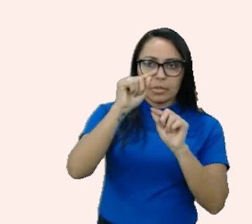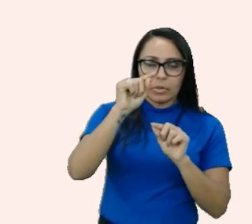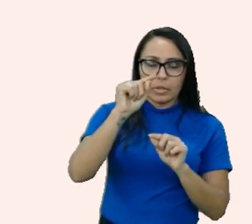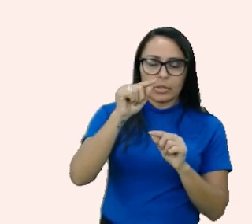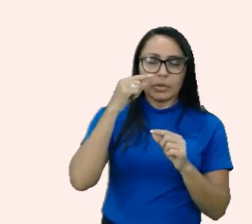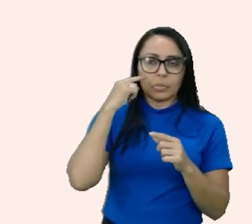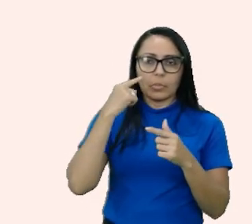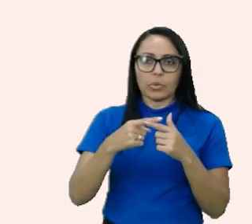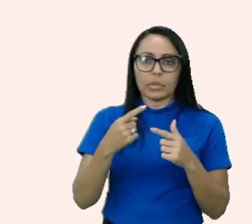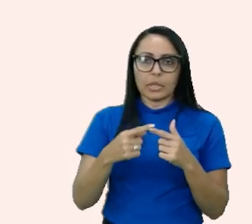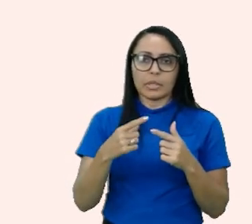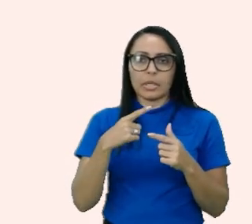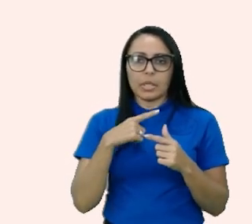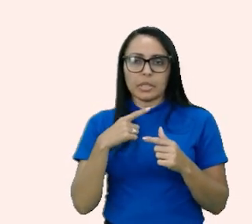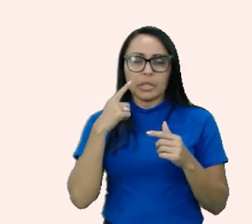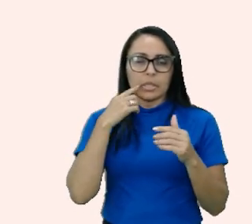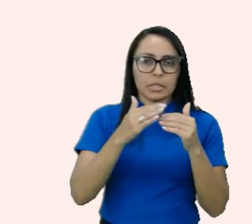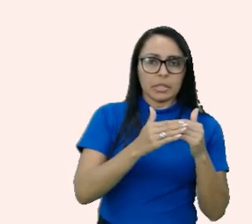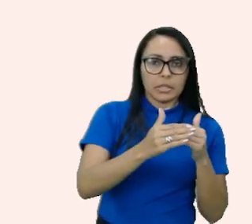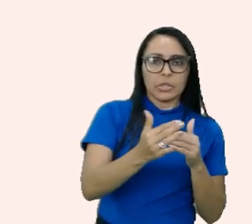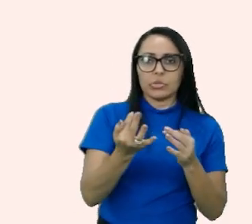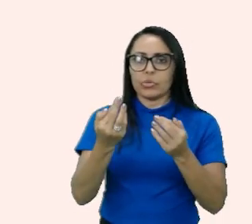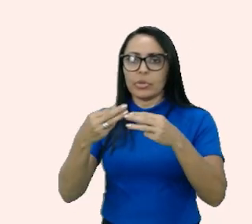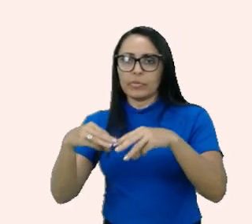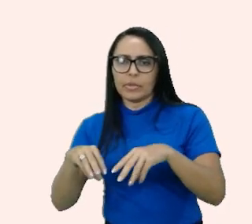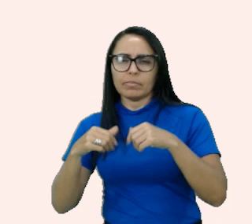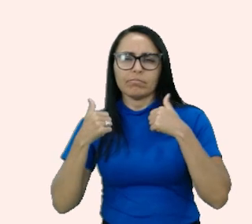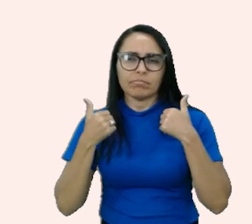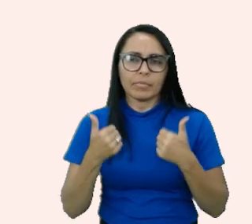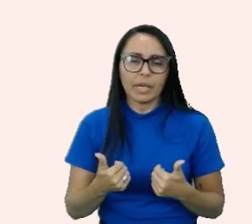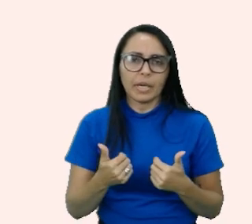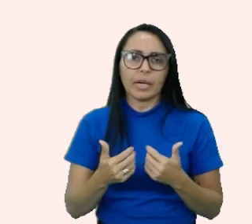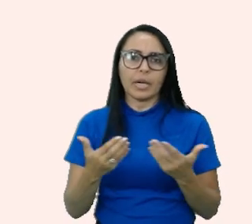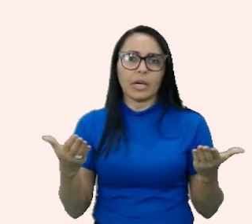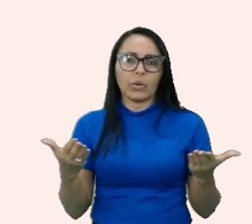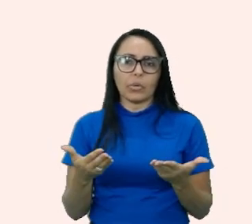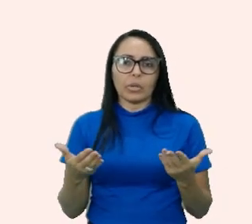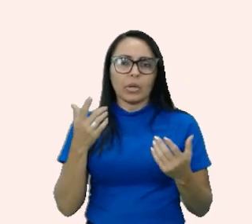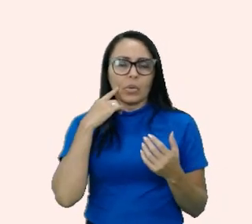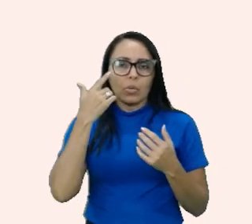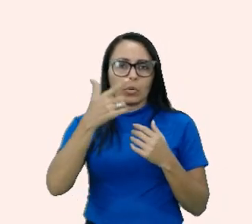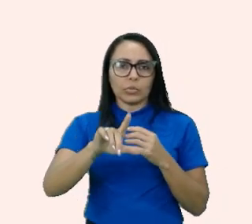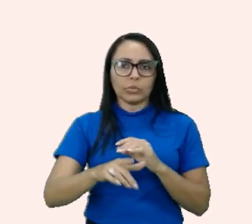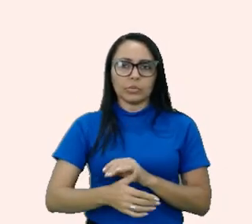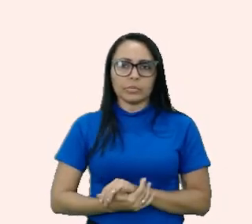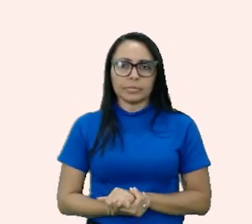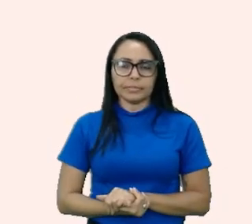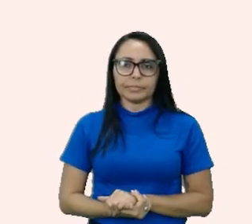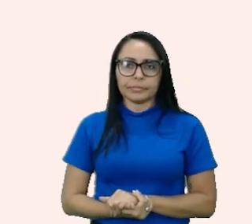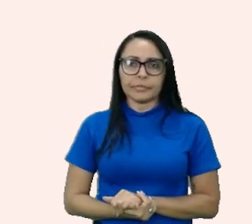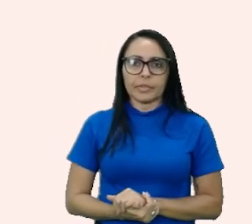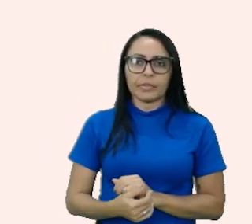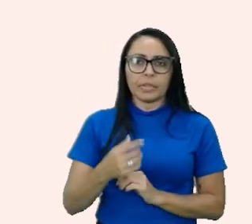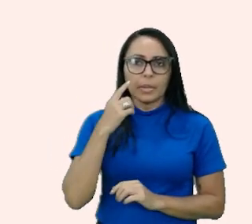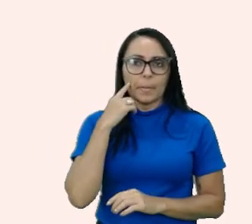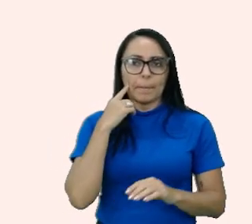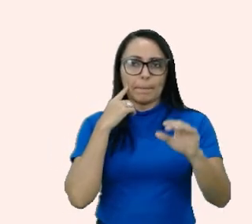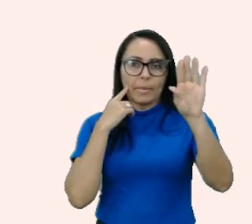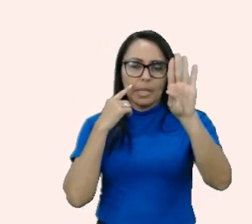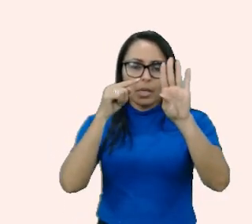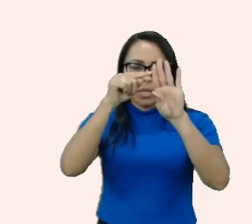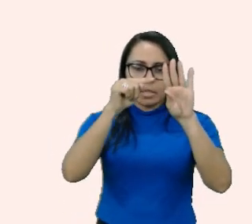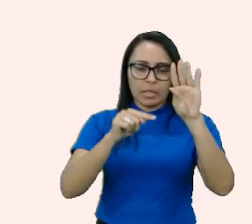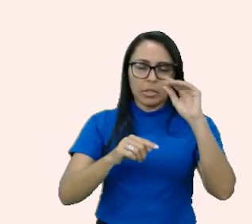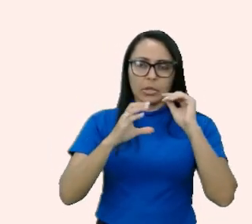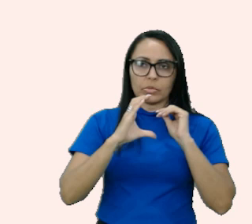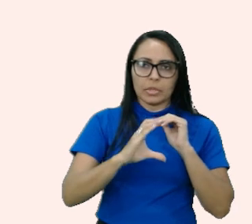tem início e fim? Show de bola. Agora eu vou considerar agora o outro segmento de reta, ó, que vai do B até o ponto C. Olha